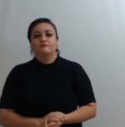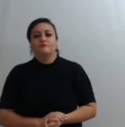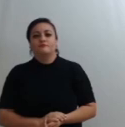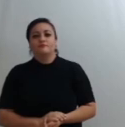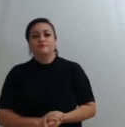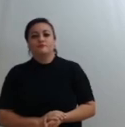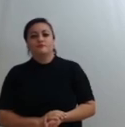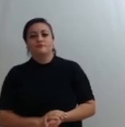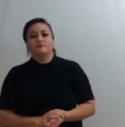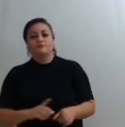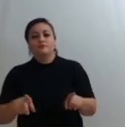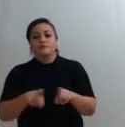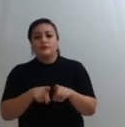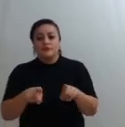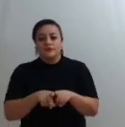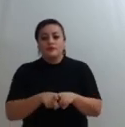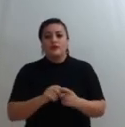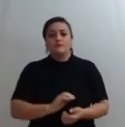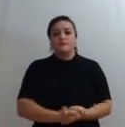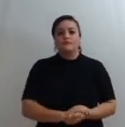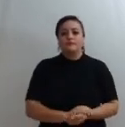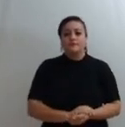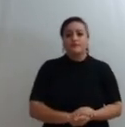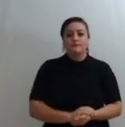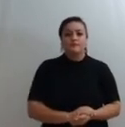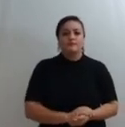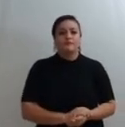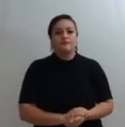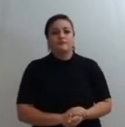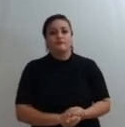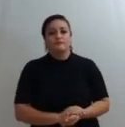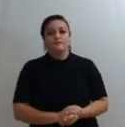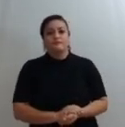Participações Limitadas, de propriedade do magistrado Fernando César, de seu irmão,